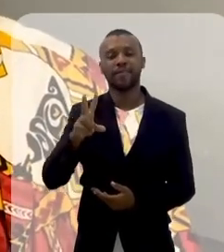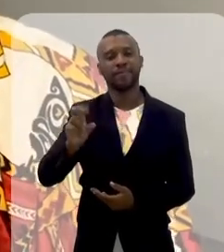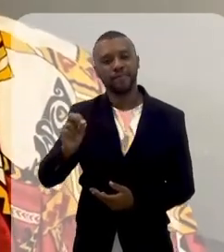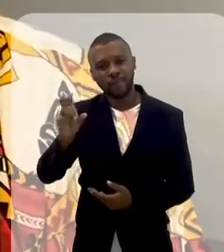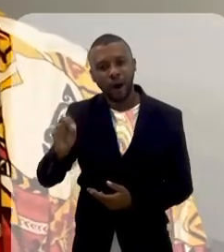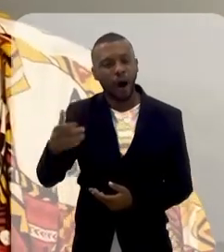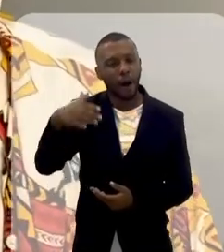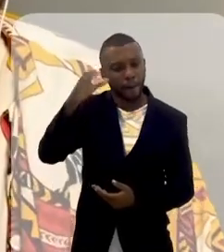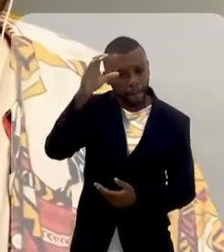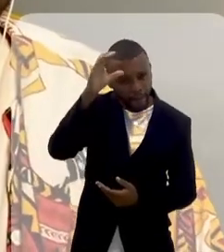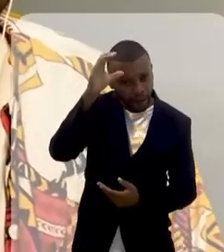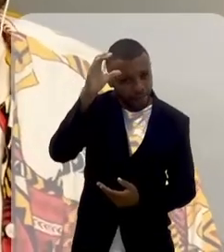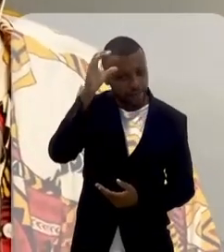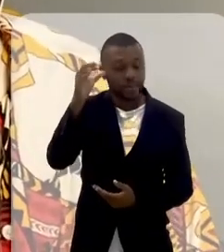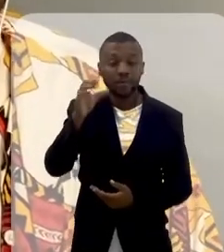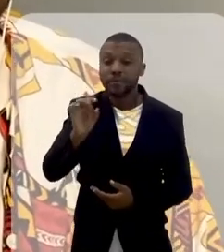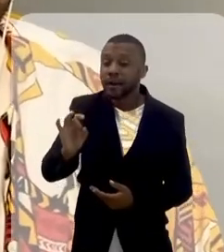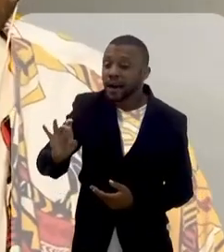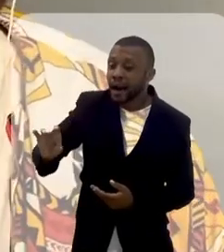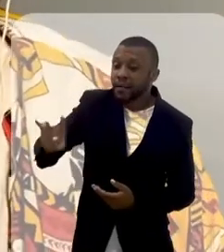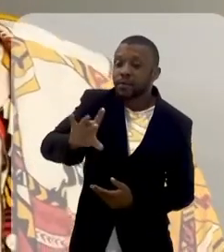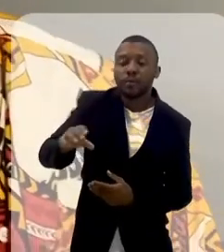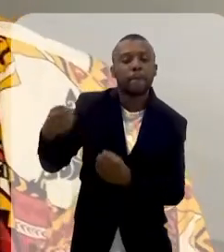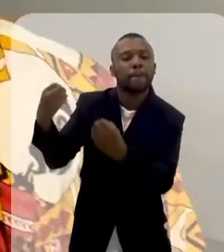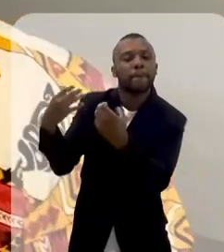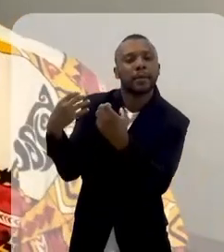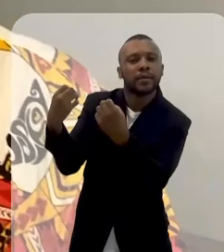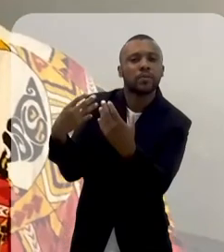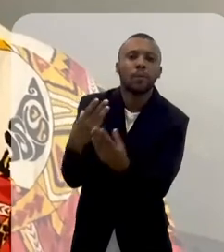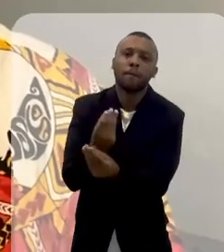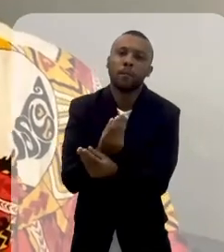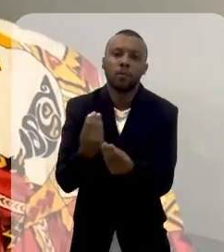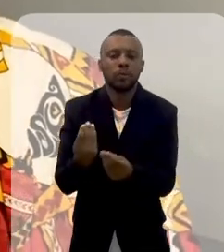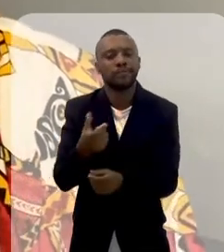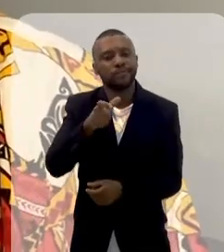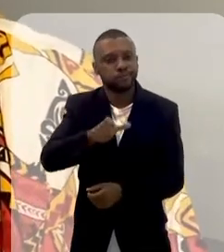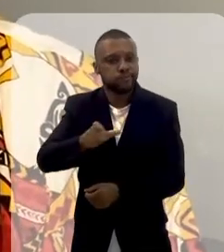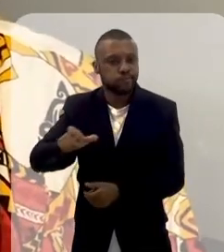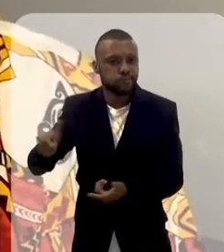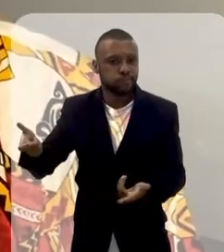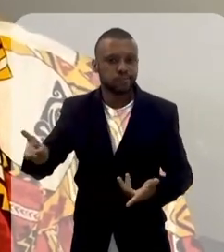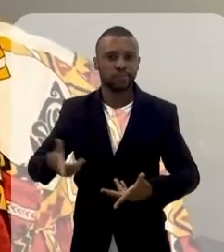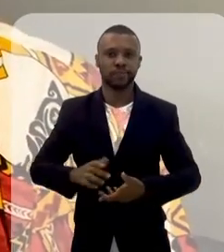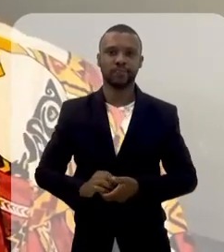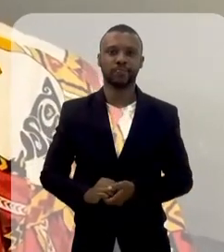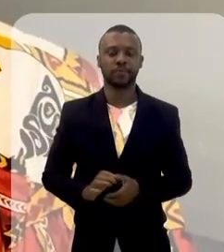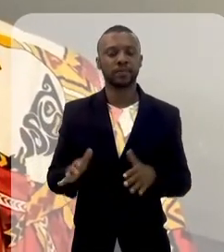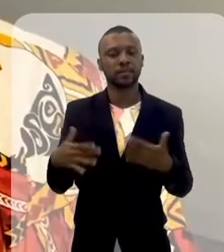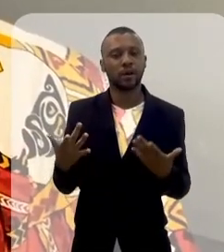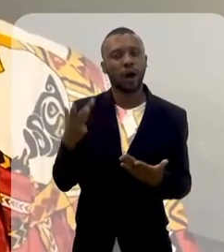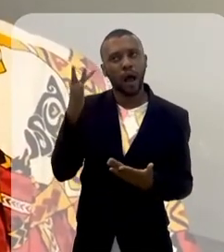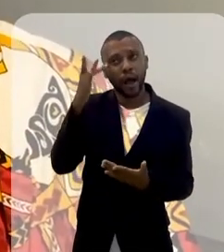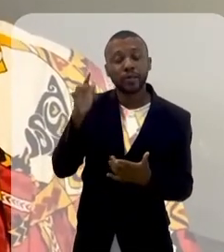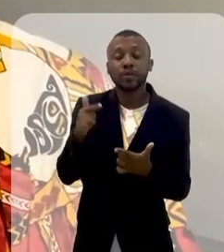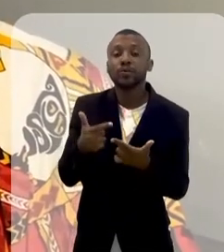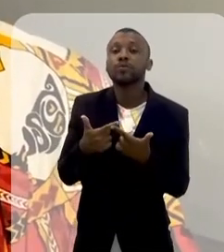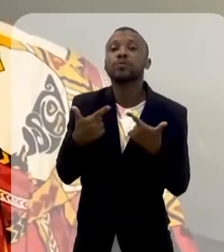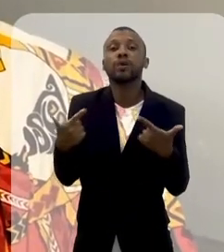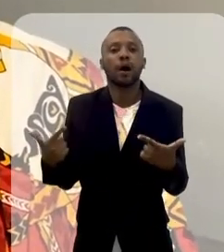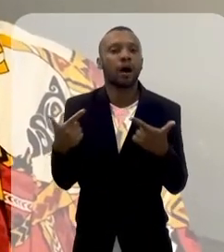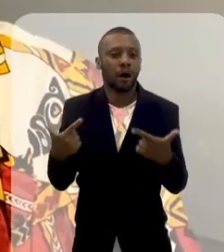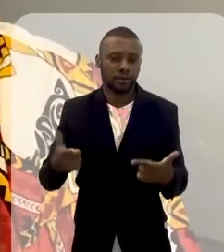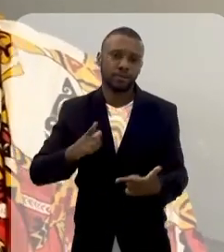vó, tem três vós, tenho minha tia, tem. Então, cada um deles me ensinou muito. Então,